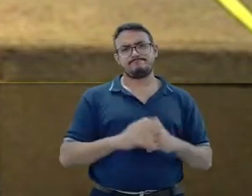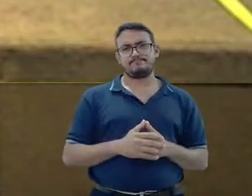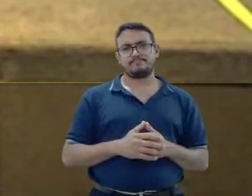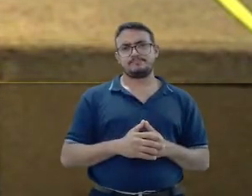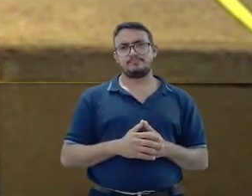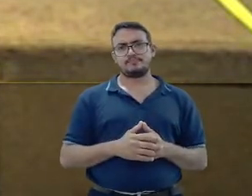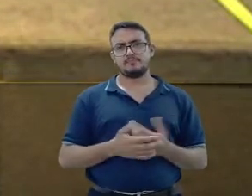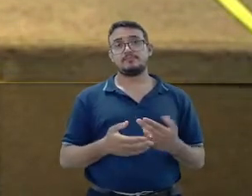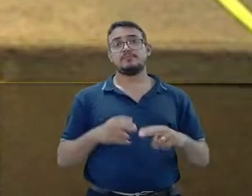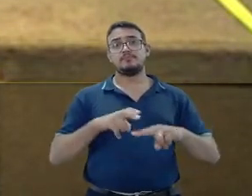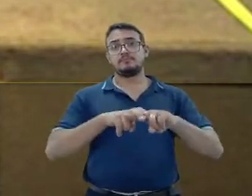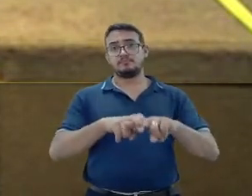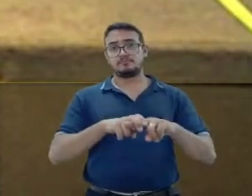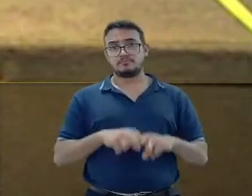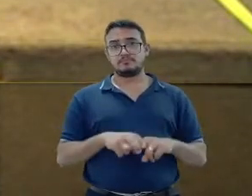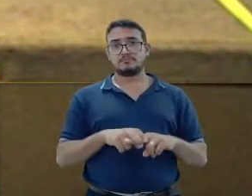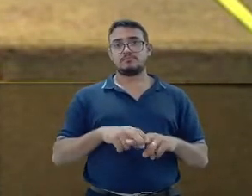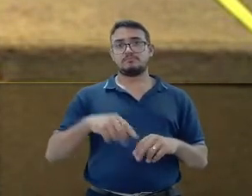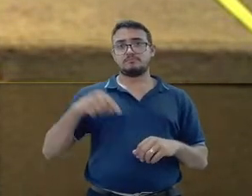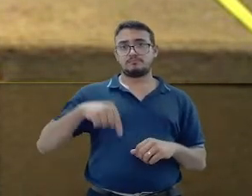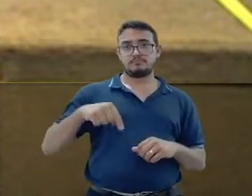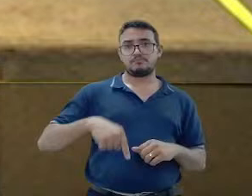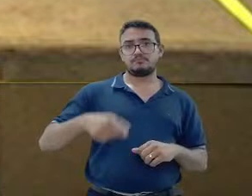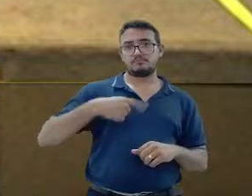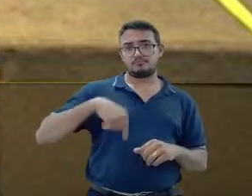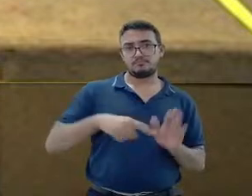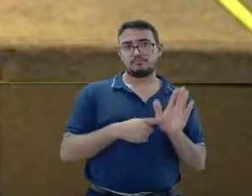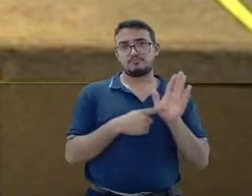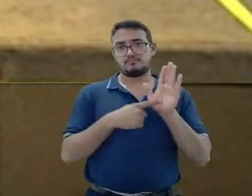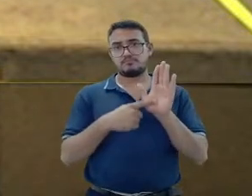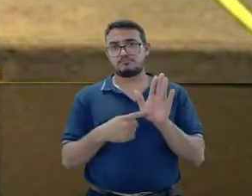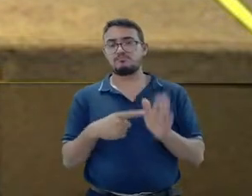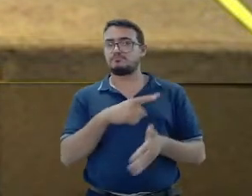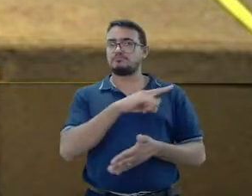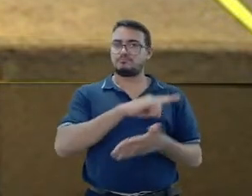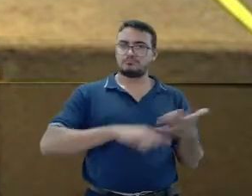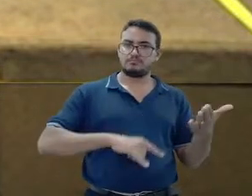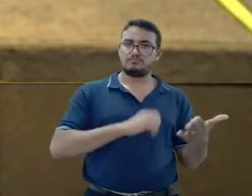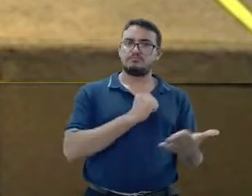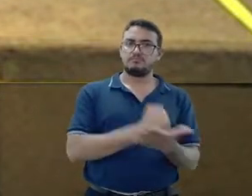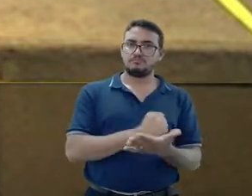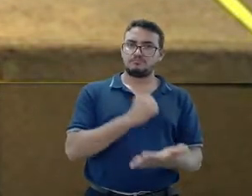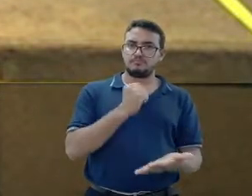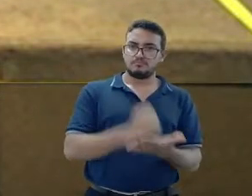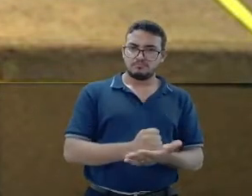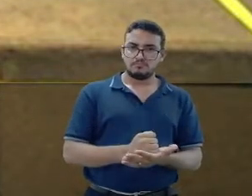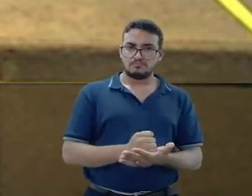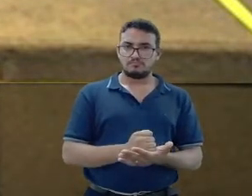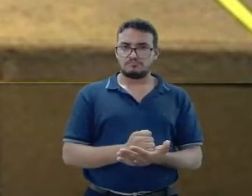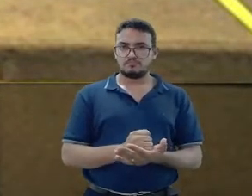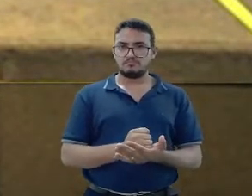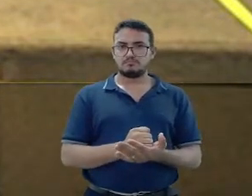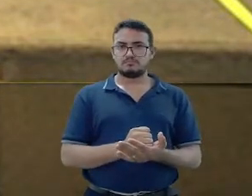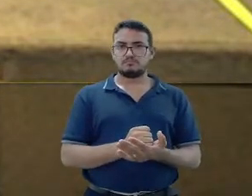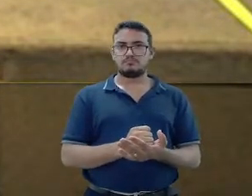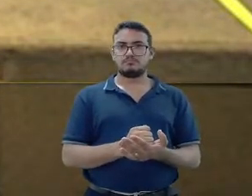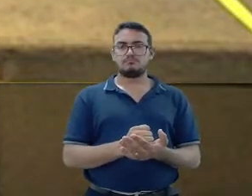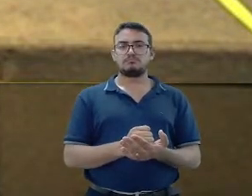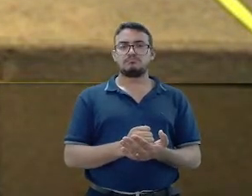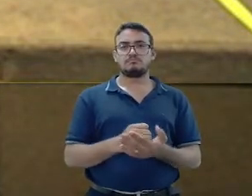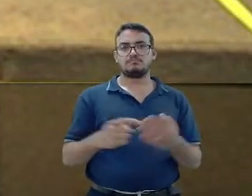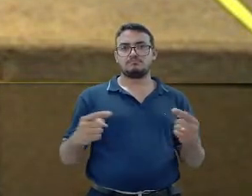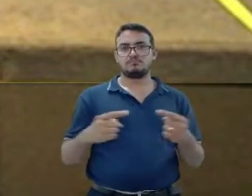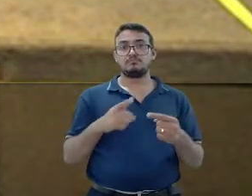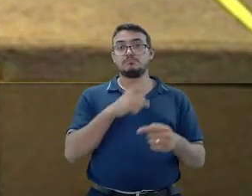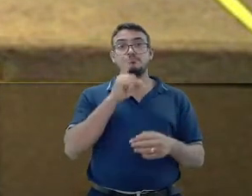Por isso, nós trazemos aqui, né, e o laudo ainda conclui, né, em relação à insalubridade, que,